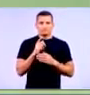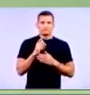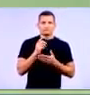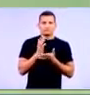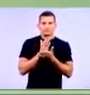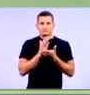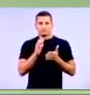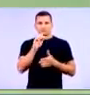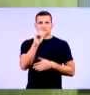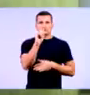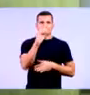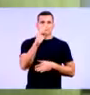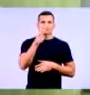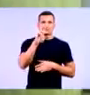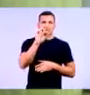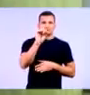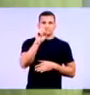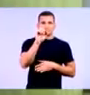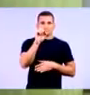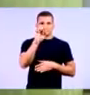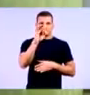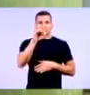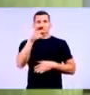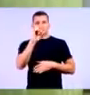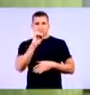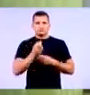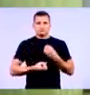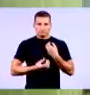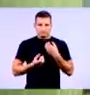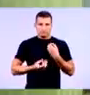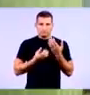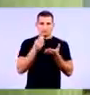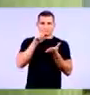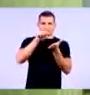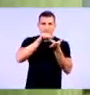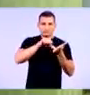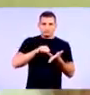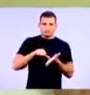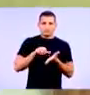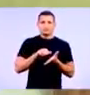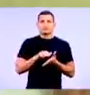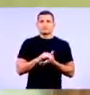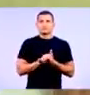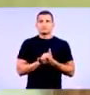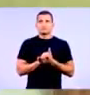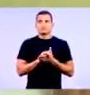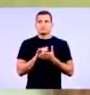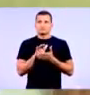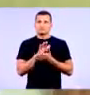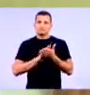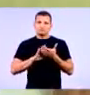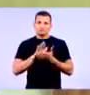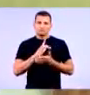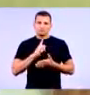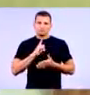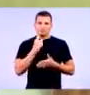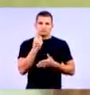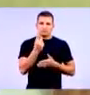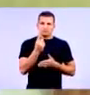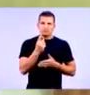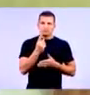assim, bem poético dos nossos polos? Não, tivemos, na verdade, uma só e